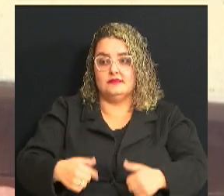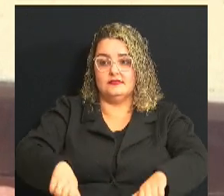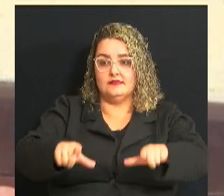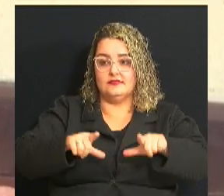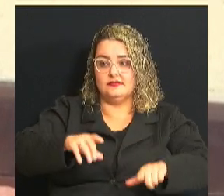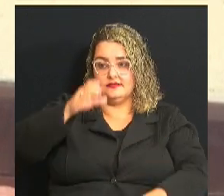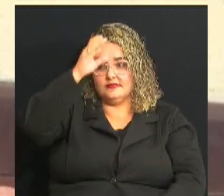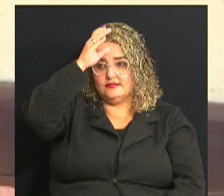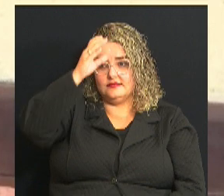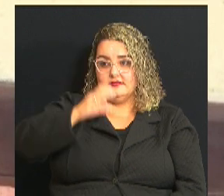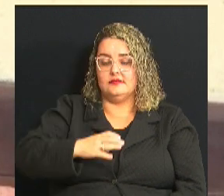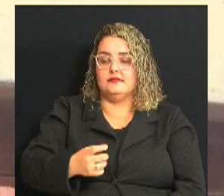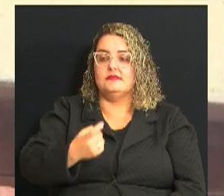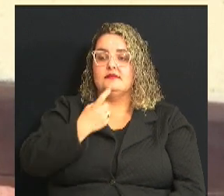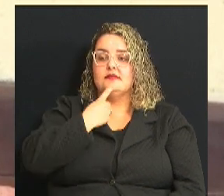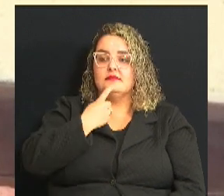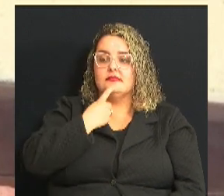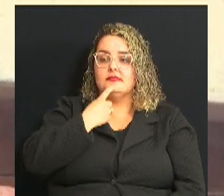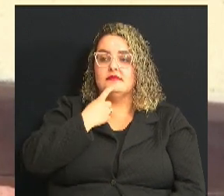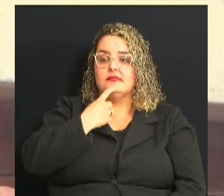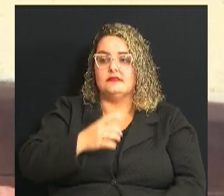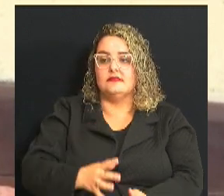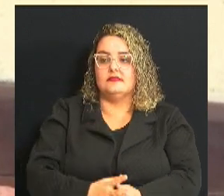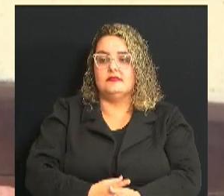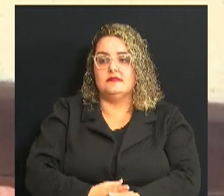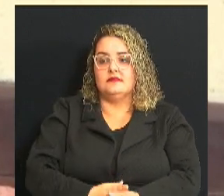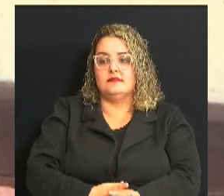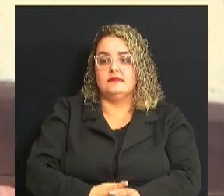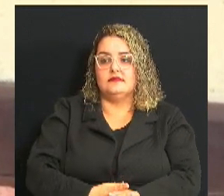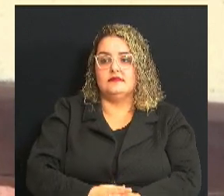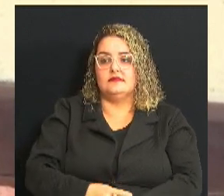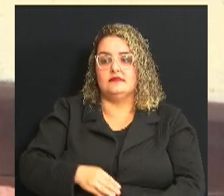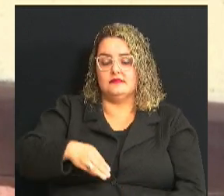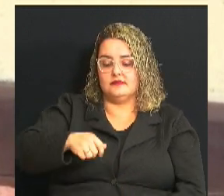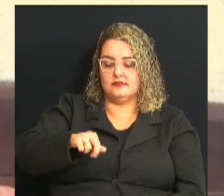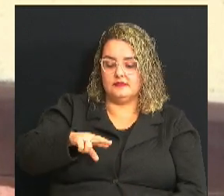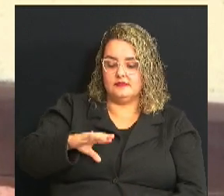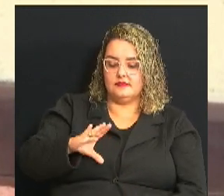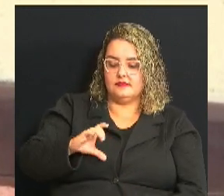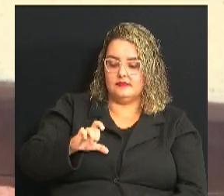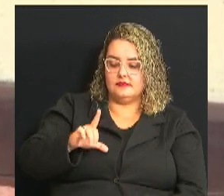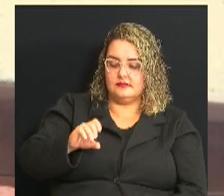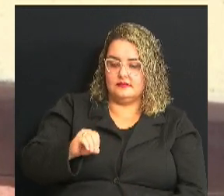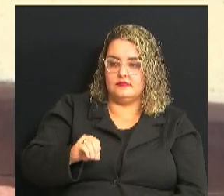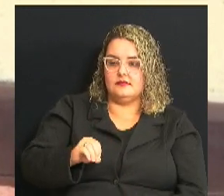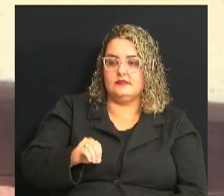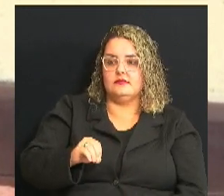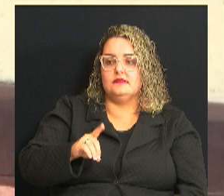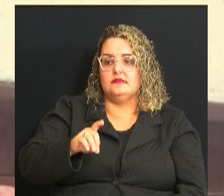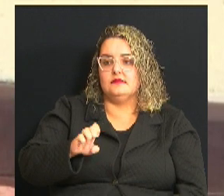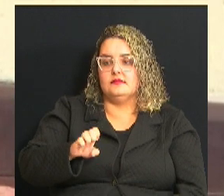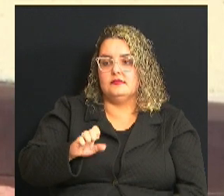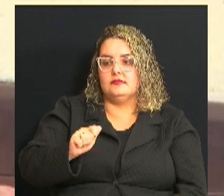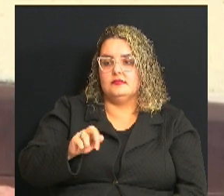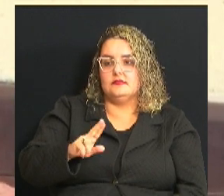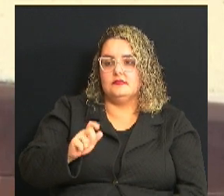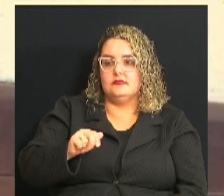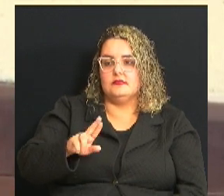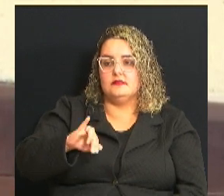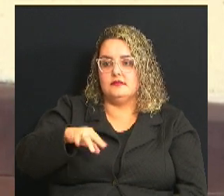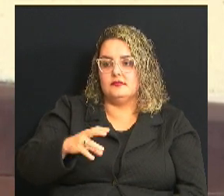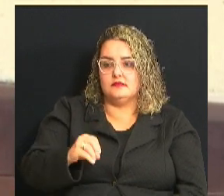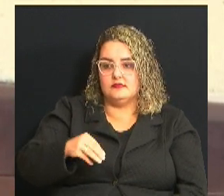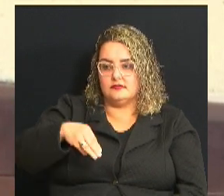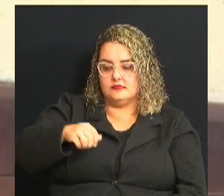cidadão campineiro ao Marcelo Carvalho de Araújo, né, e